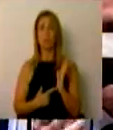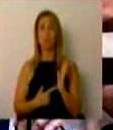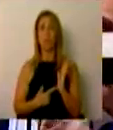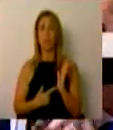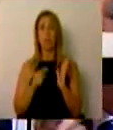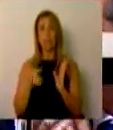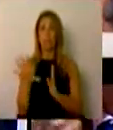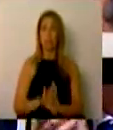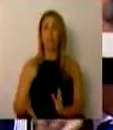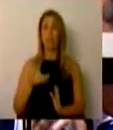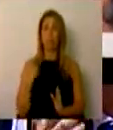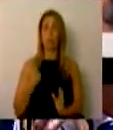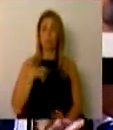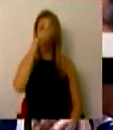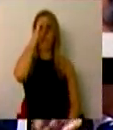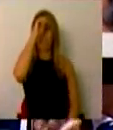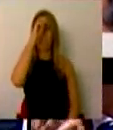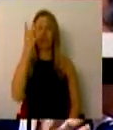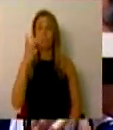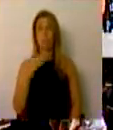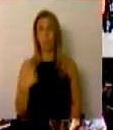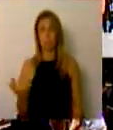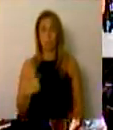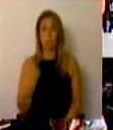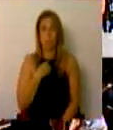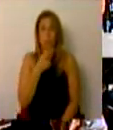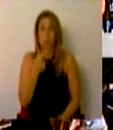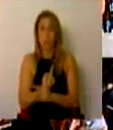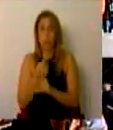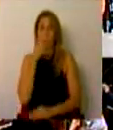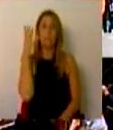maneira que nós respeitamos a nossa própria palavra. Muito obrigado, Sr. Presidente. Muito obrigado.